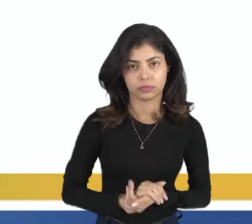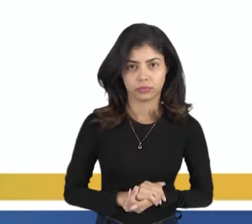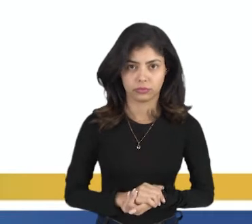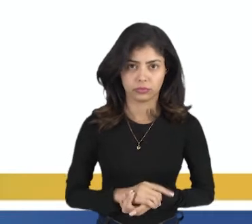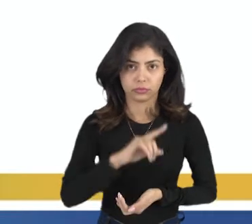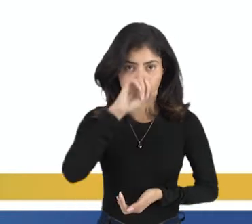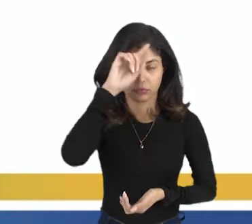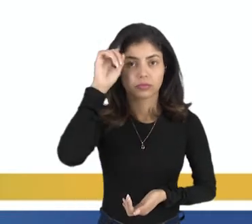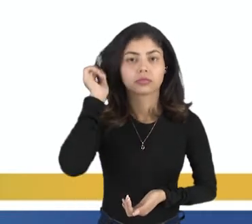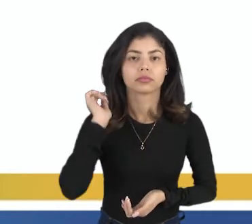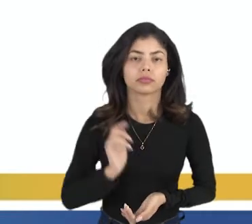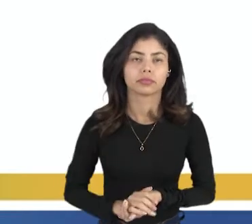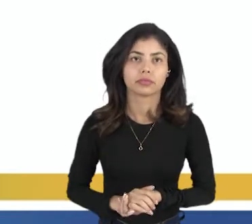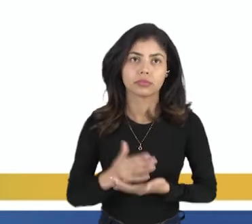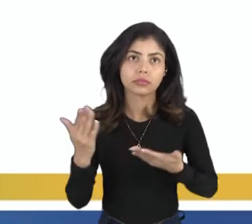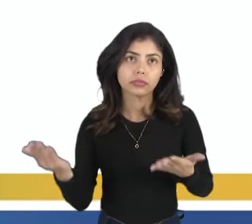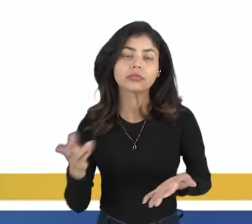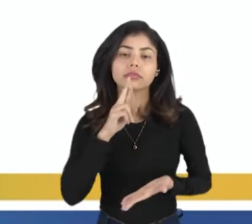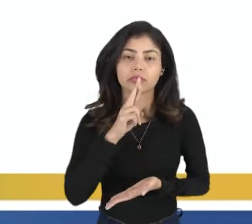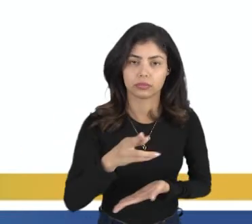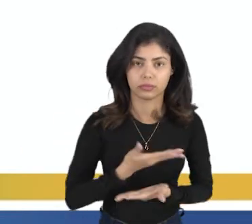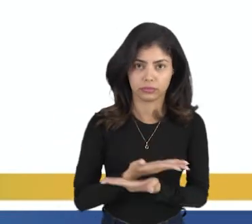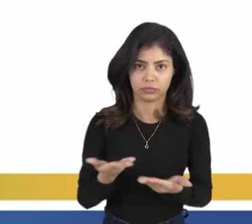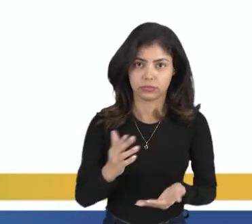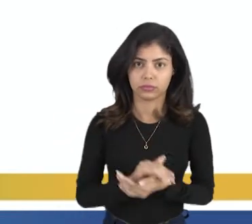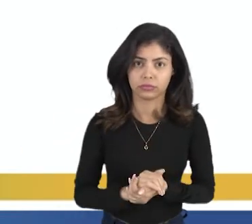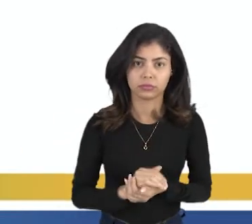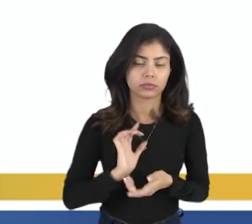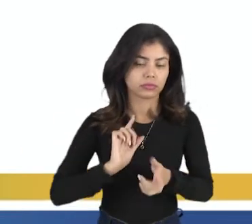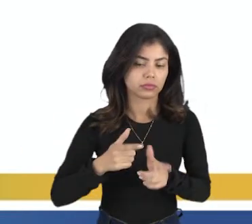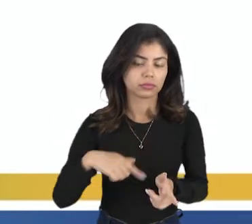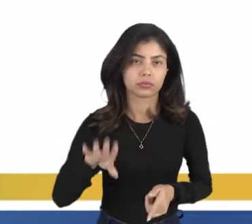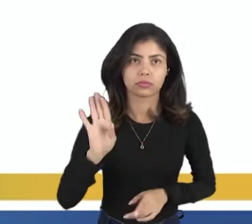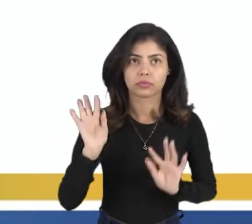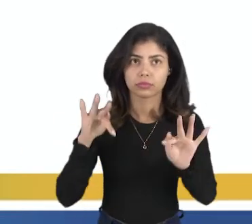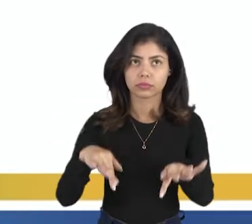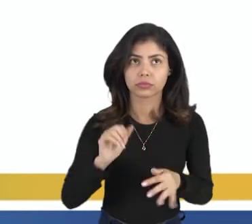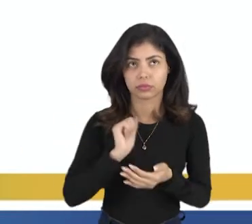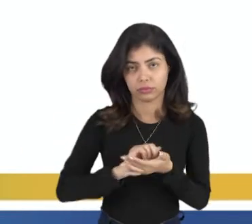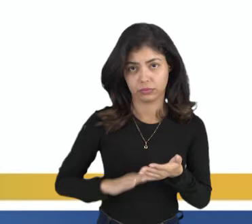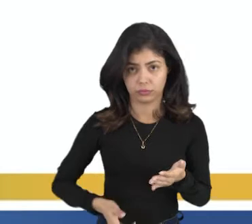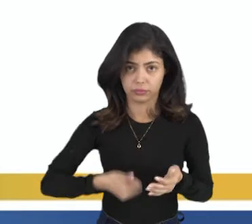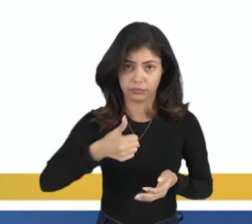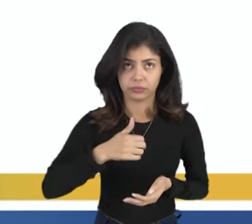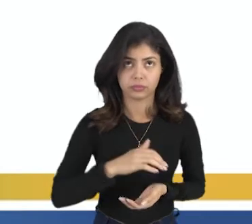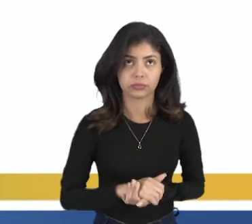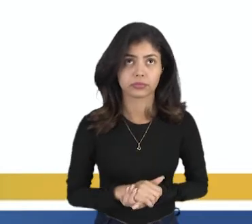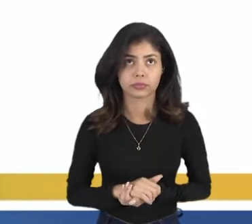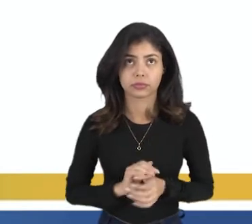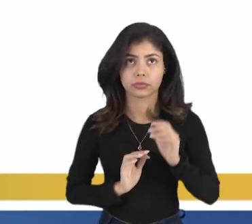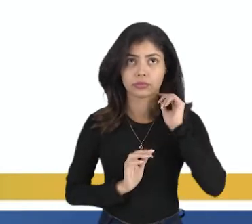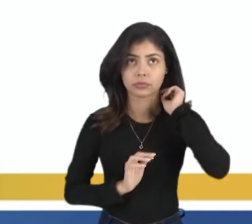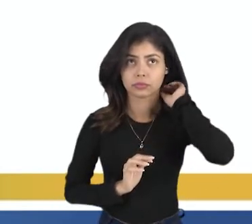graus Celsius. Então, respondemos aí a nossa letra B e finalizamos o exercício de número 1.